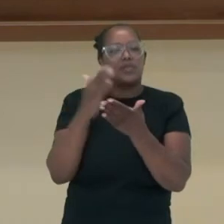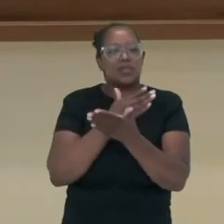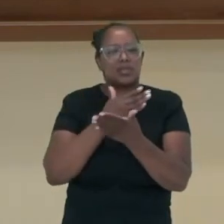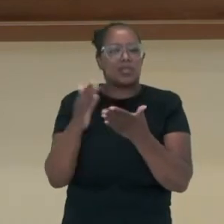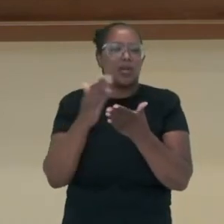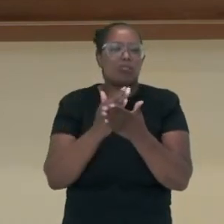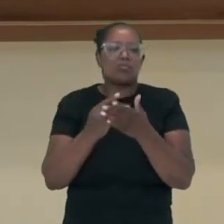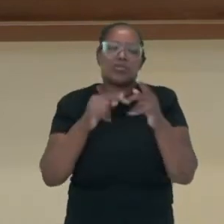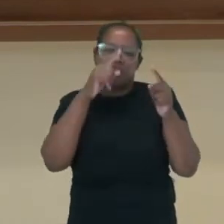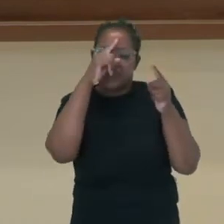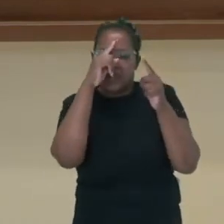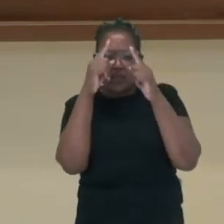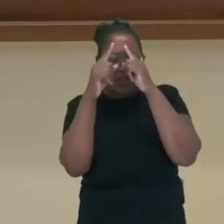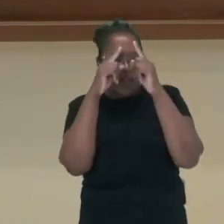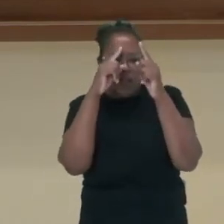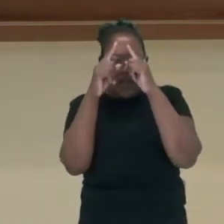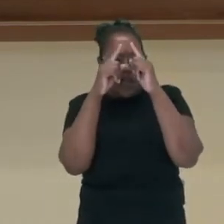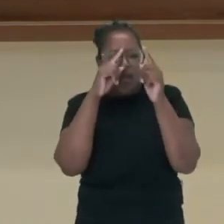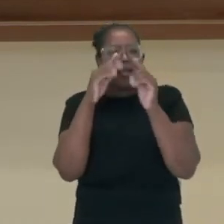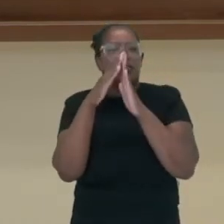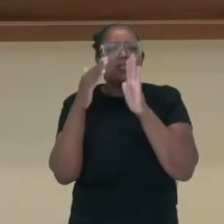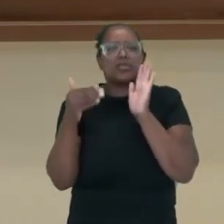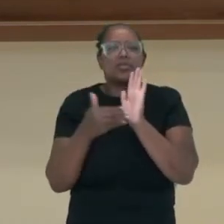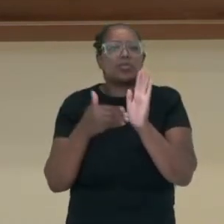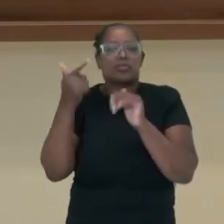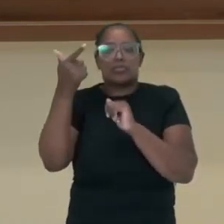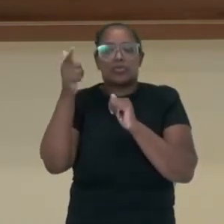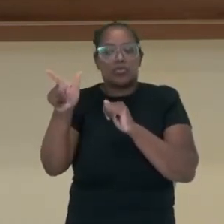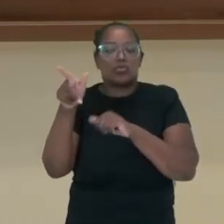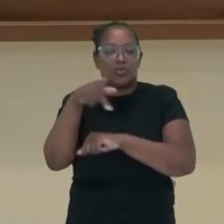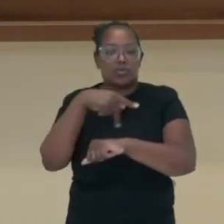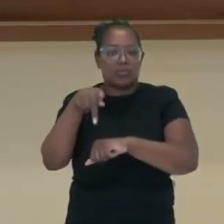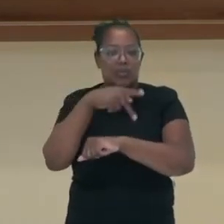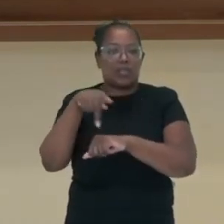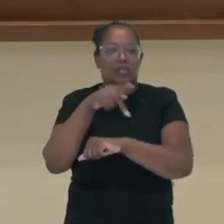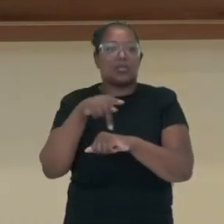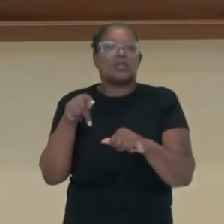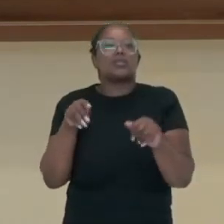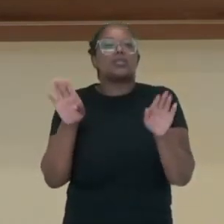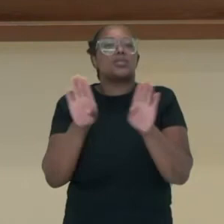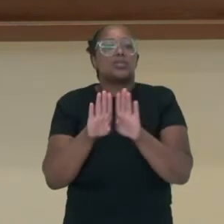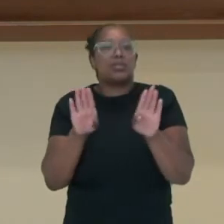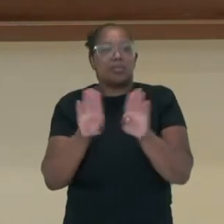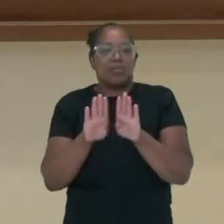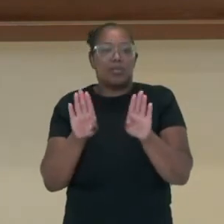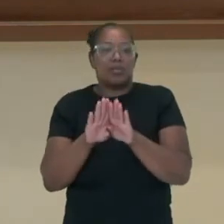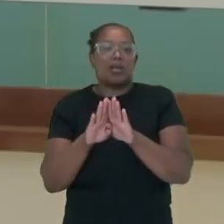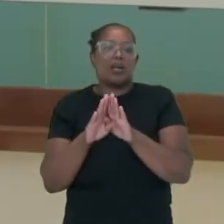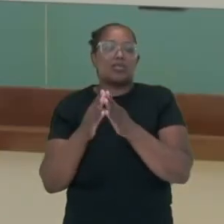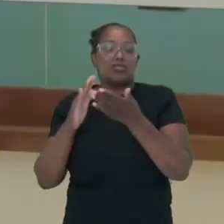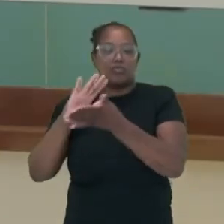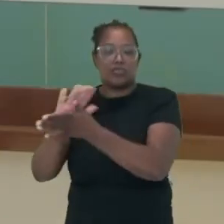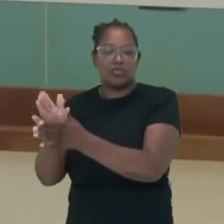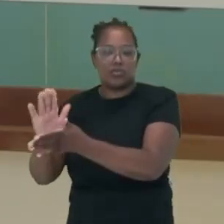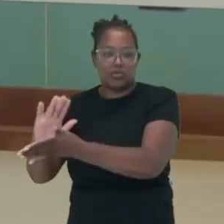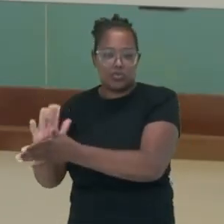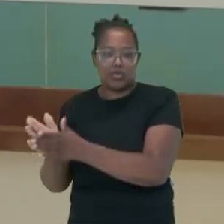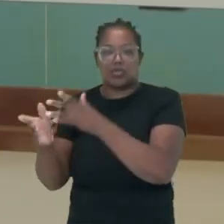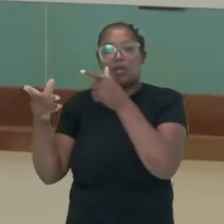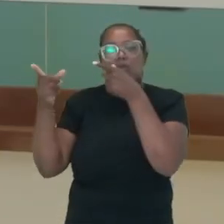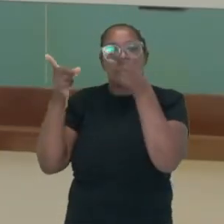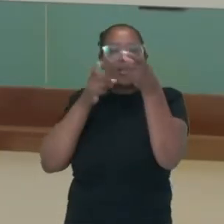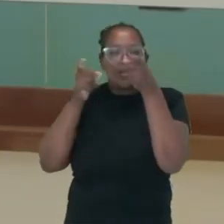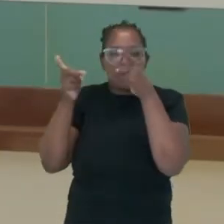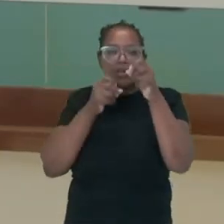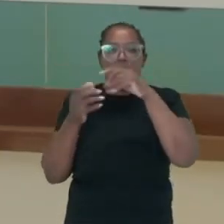começa a crescer no vertente russo e dos outros países, além dos descontentamentos ligados aos conflitos da Guerra